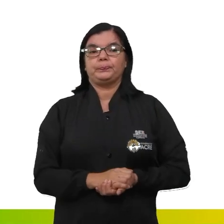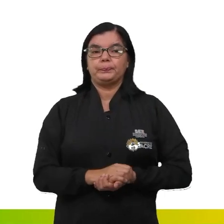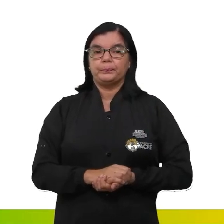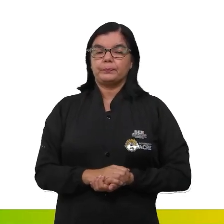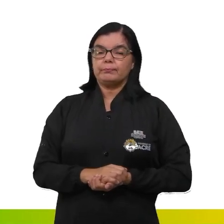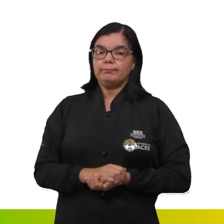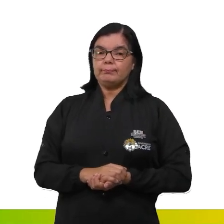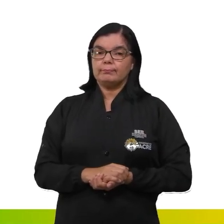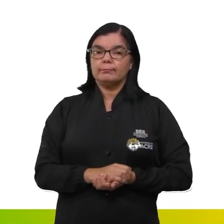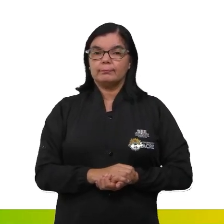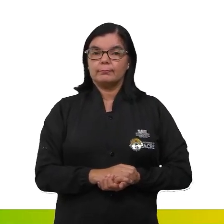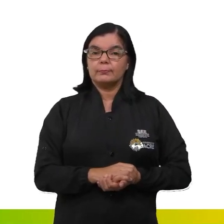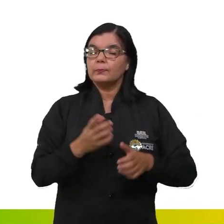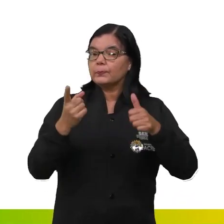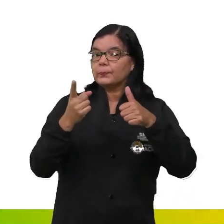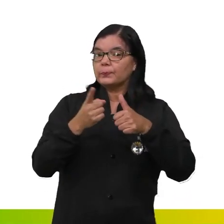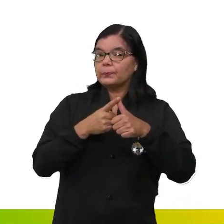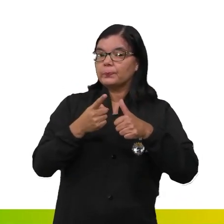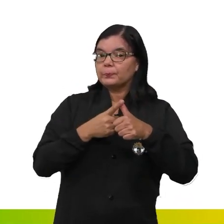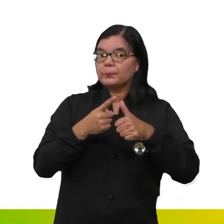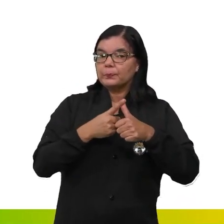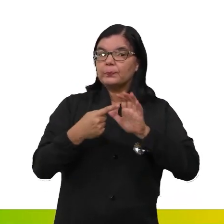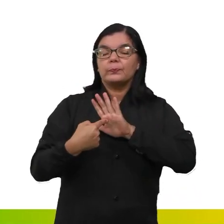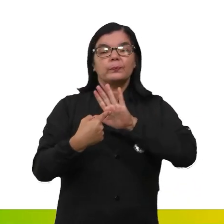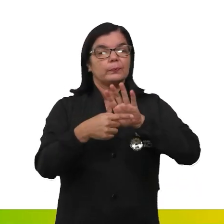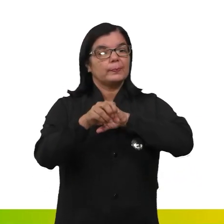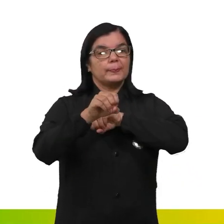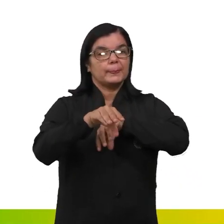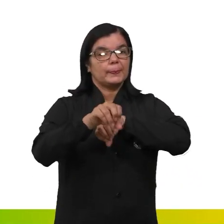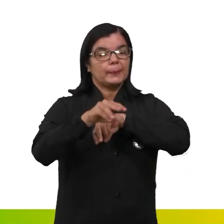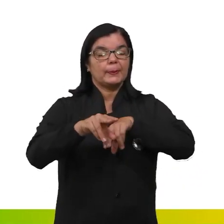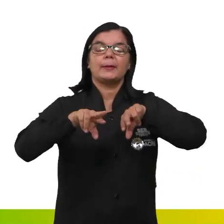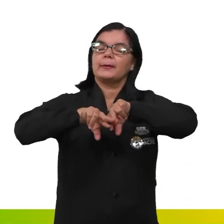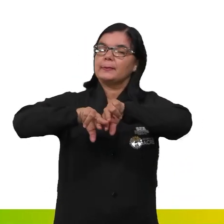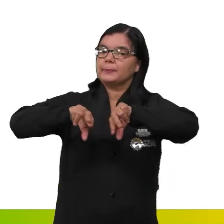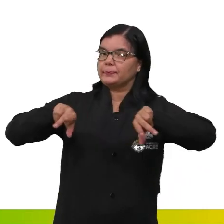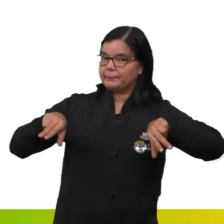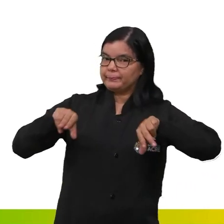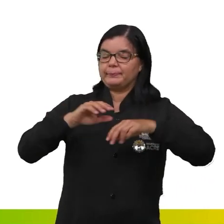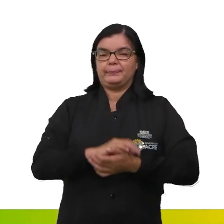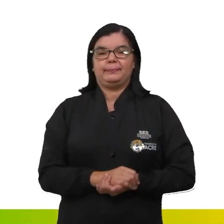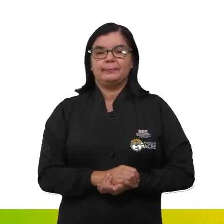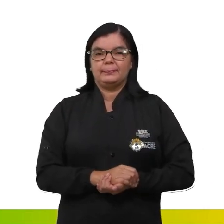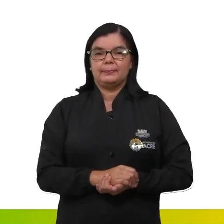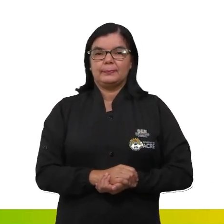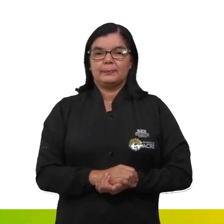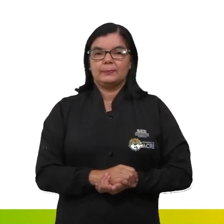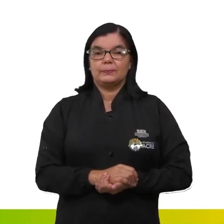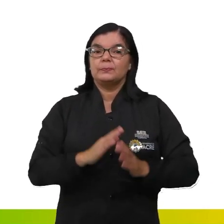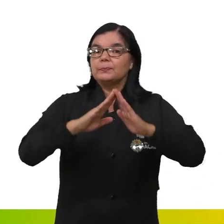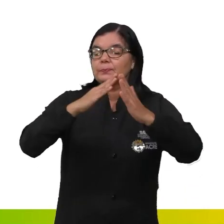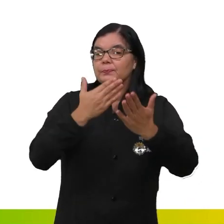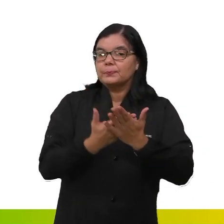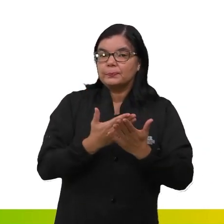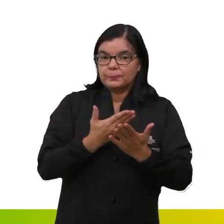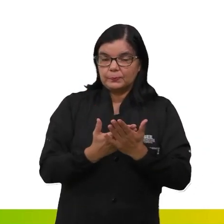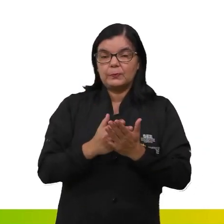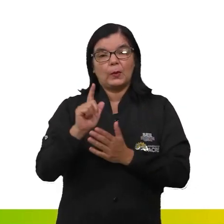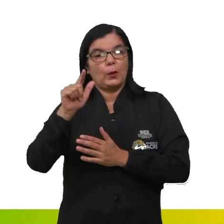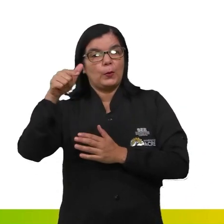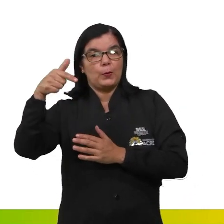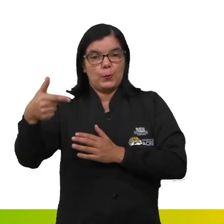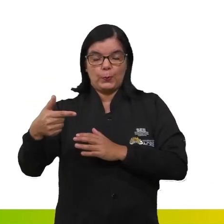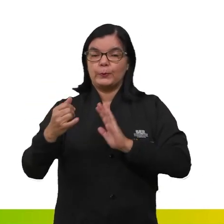Então, um deles é a promoção da educação para a diversidade. A escola e